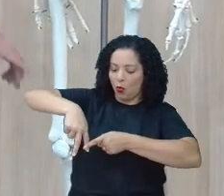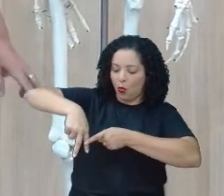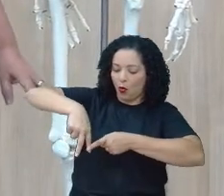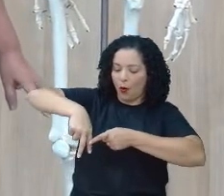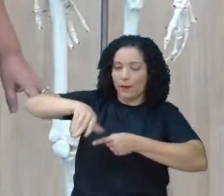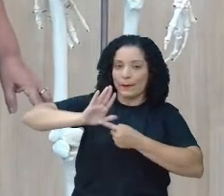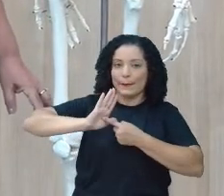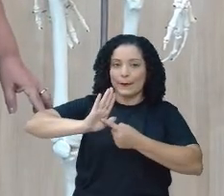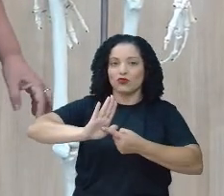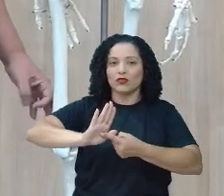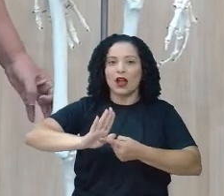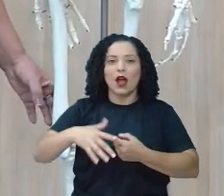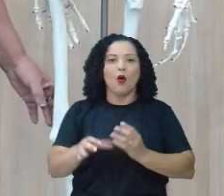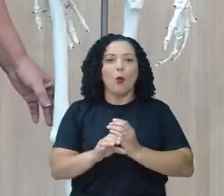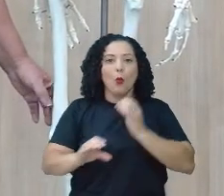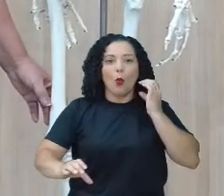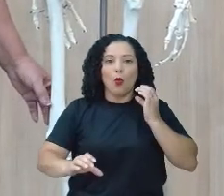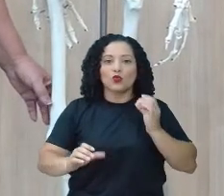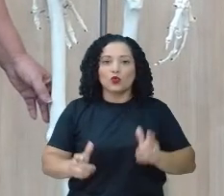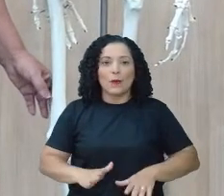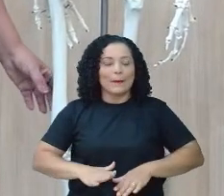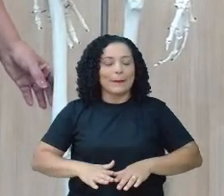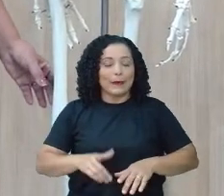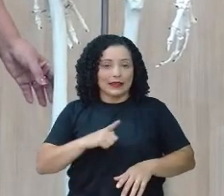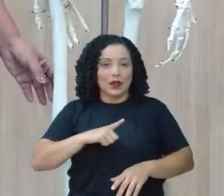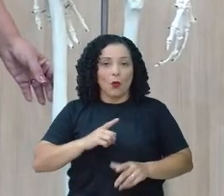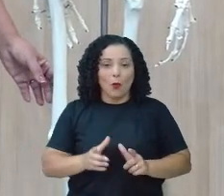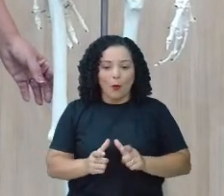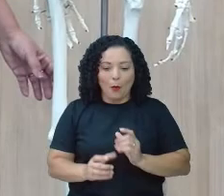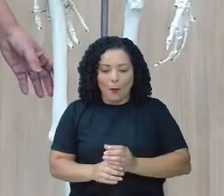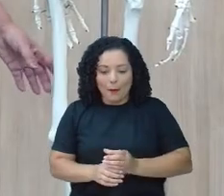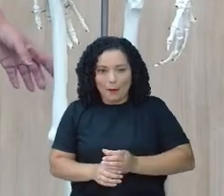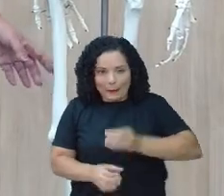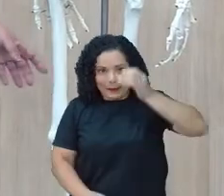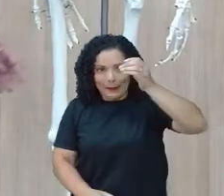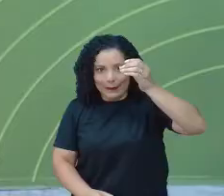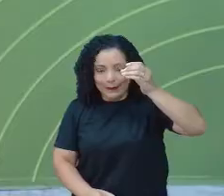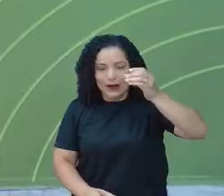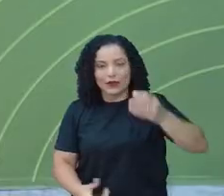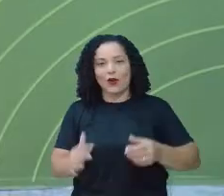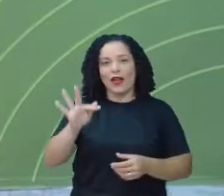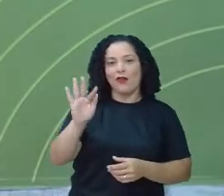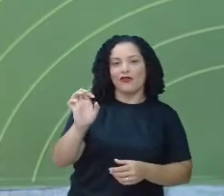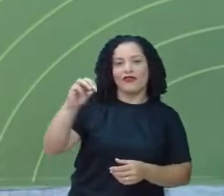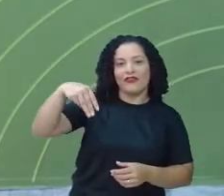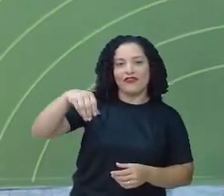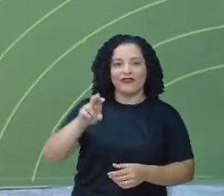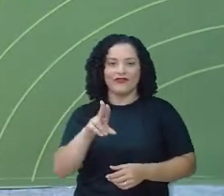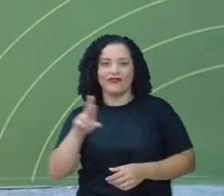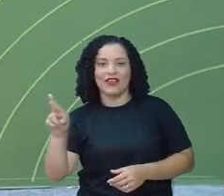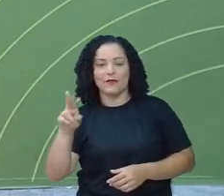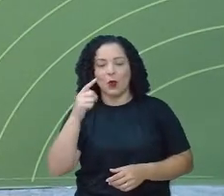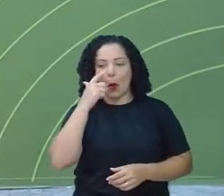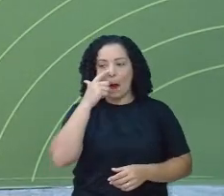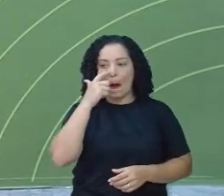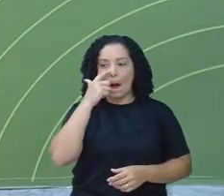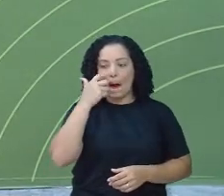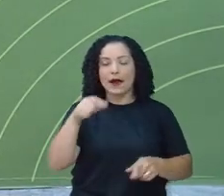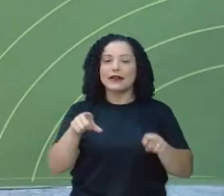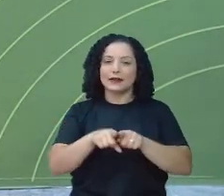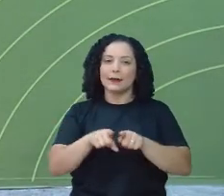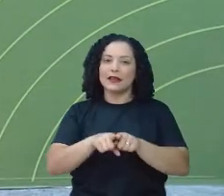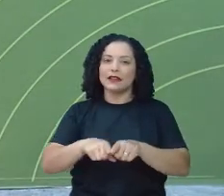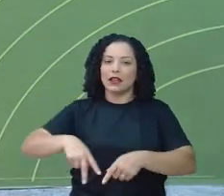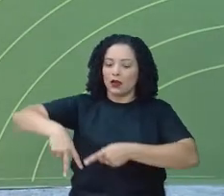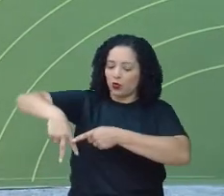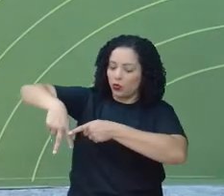do nosso corpo. É questão aí da curiosidade. Não podemos esquecer que os ossos longos são responsáveis, né, gente?